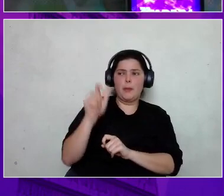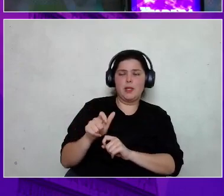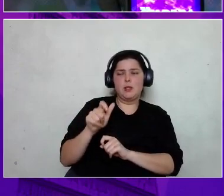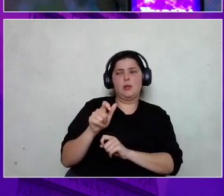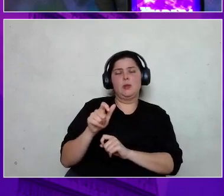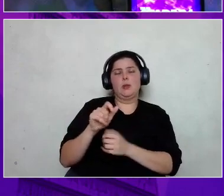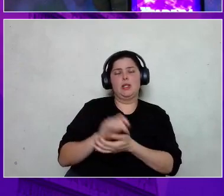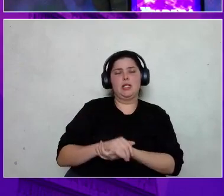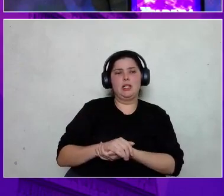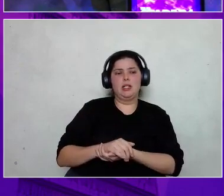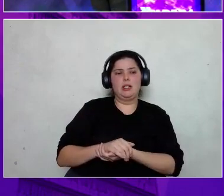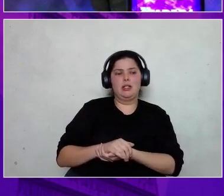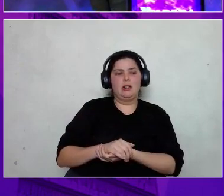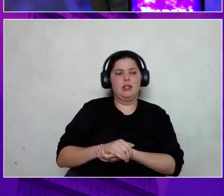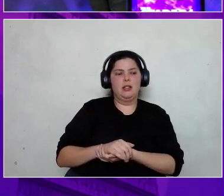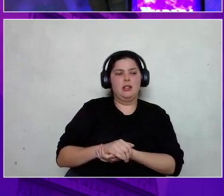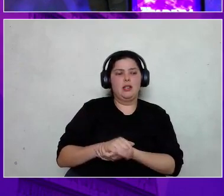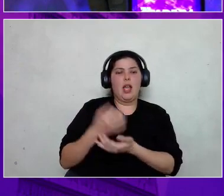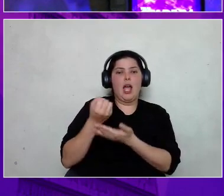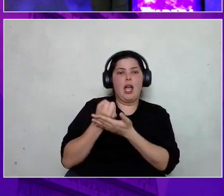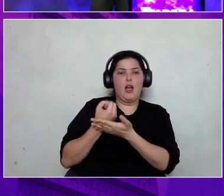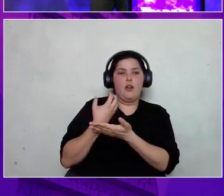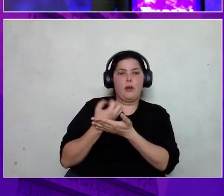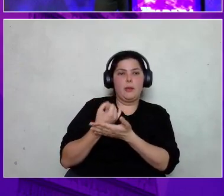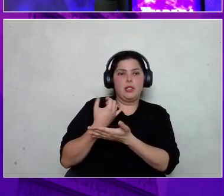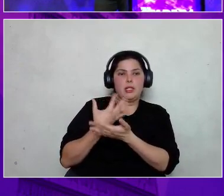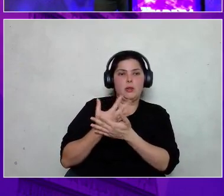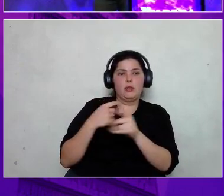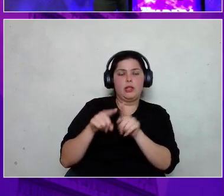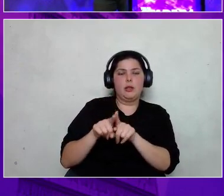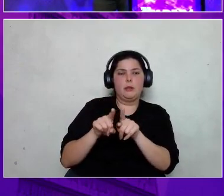de alfabetização ou algum nível de